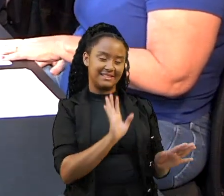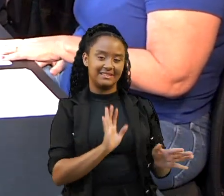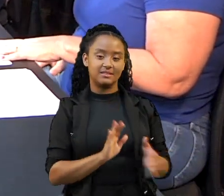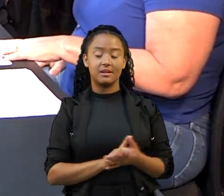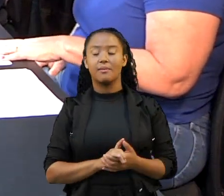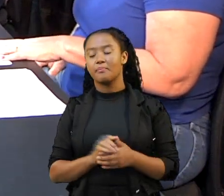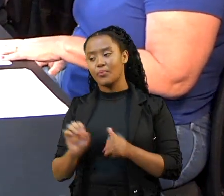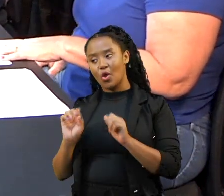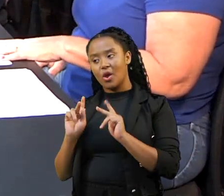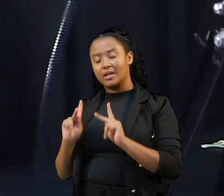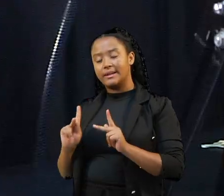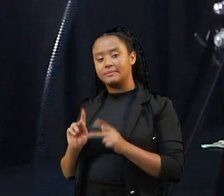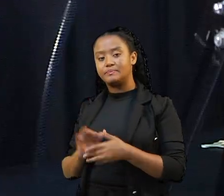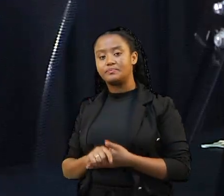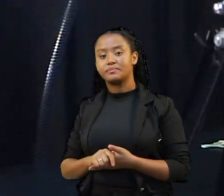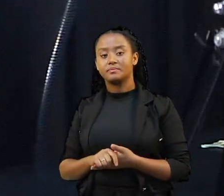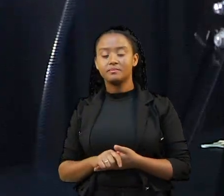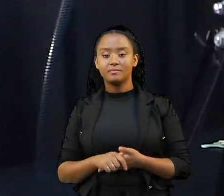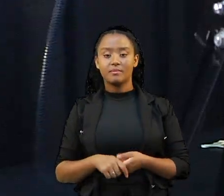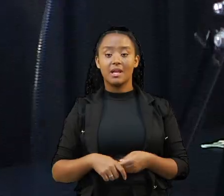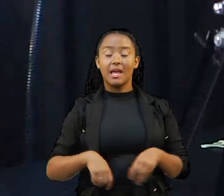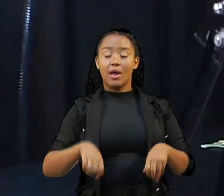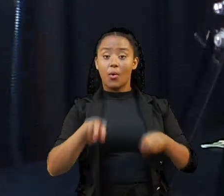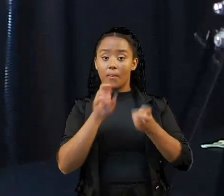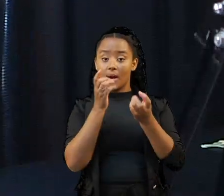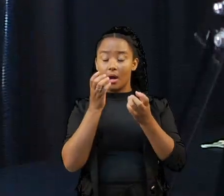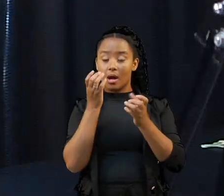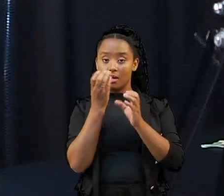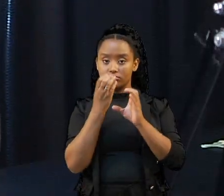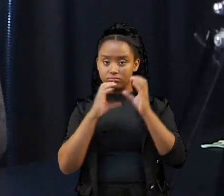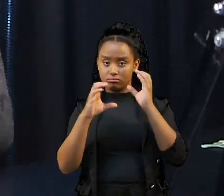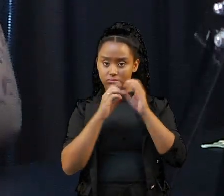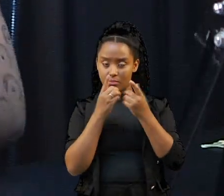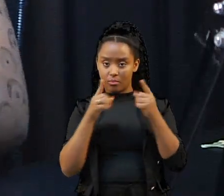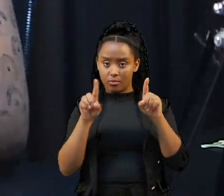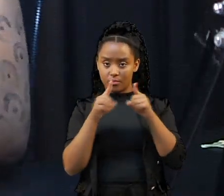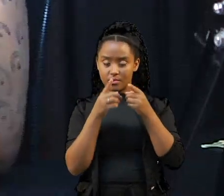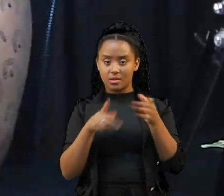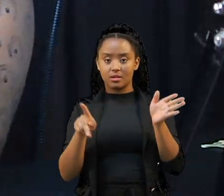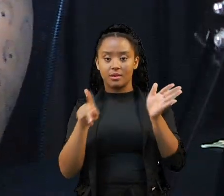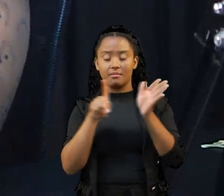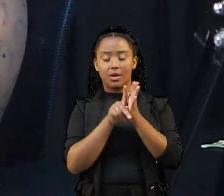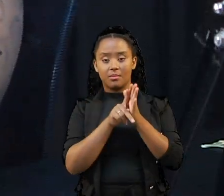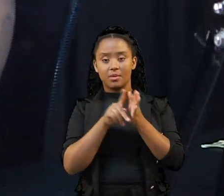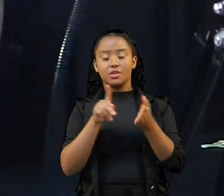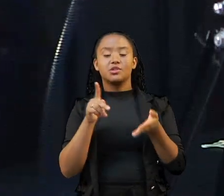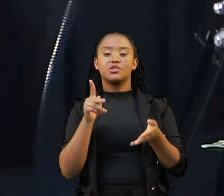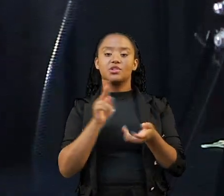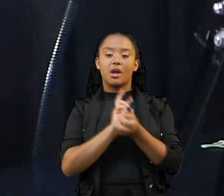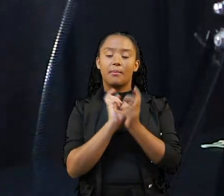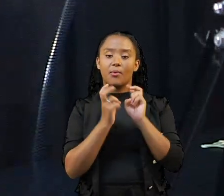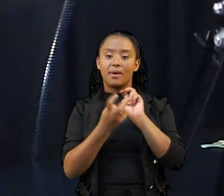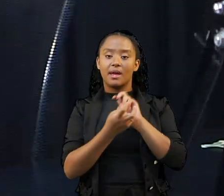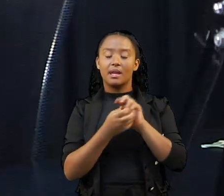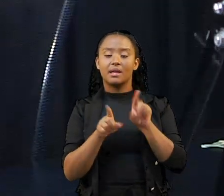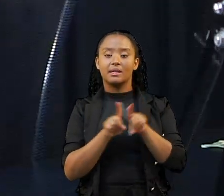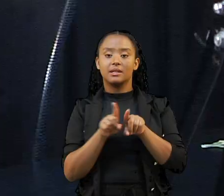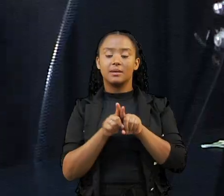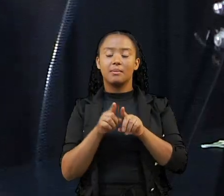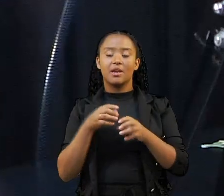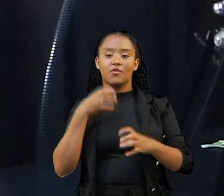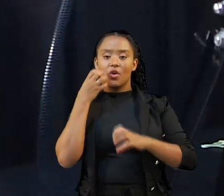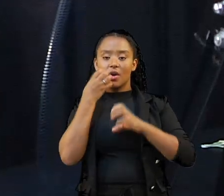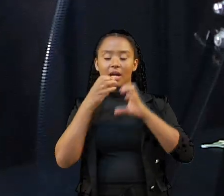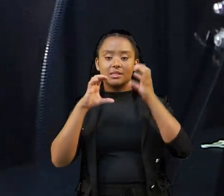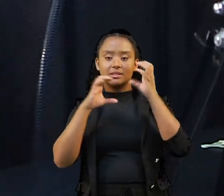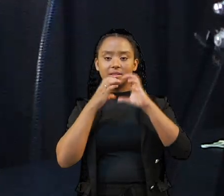gente. Tá. Eu vou tocar um toque de capoeira e vou cantar uma música